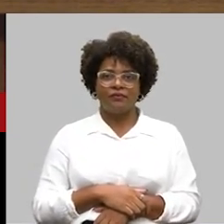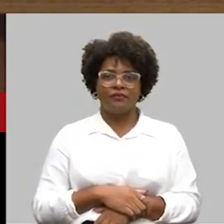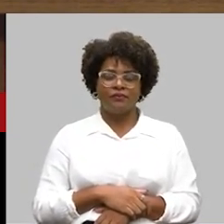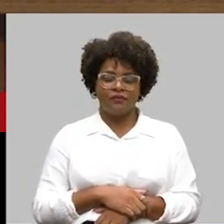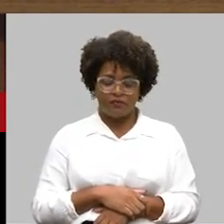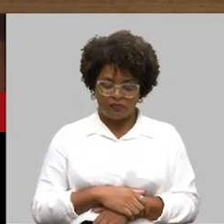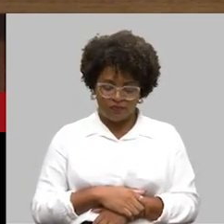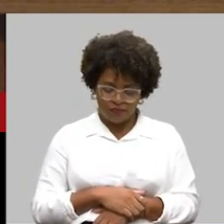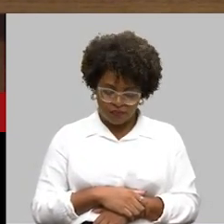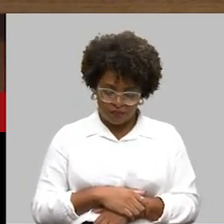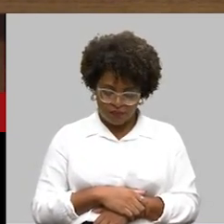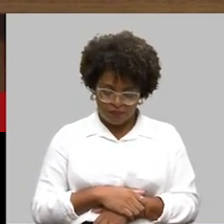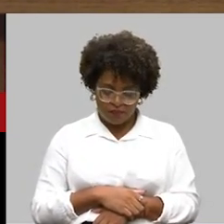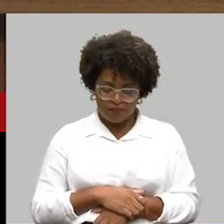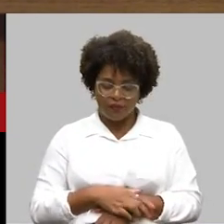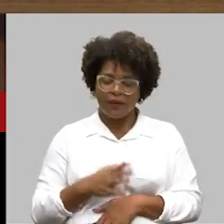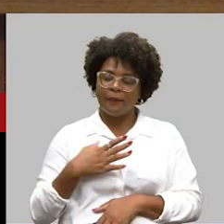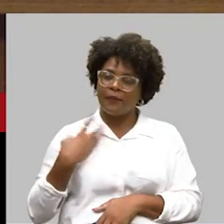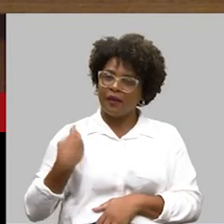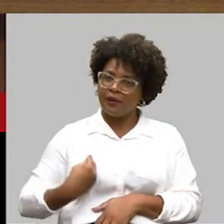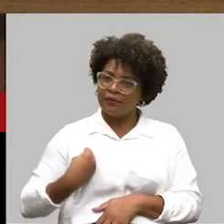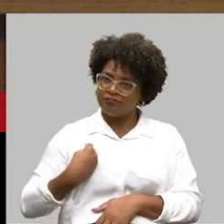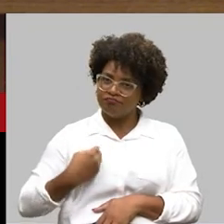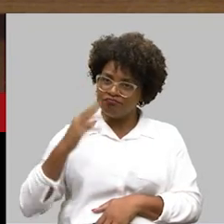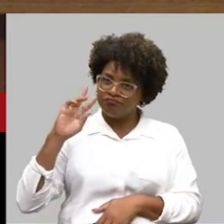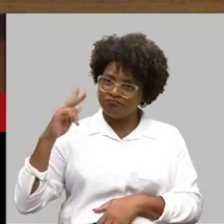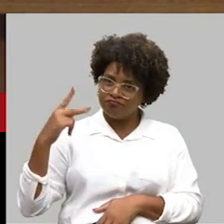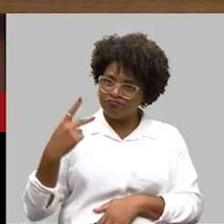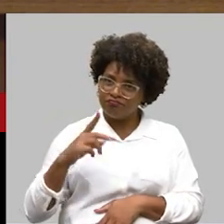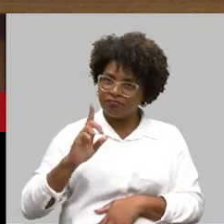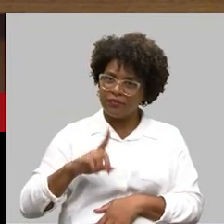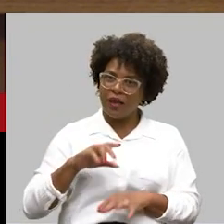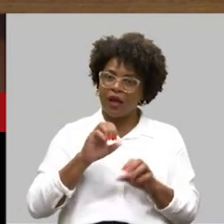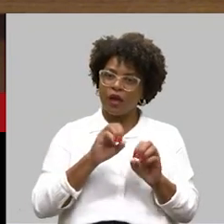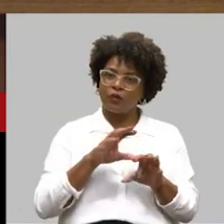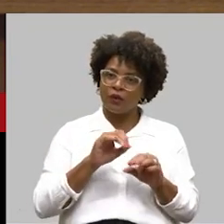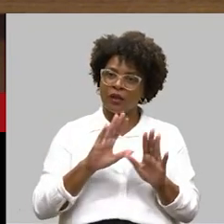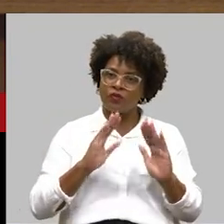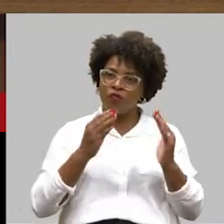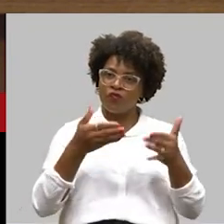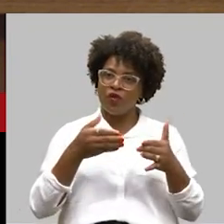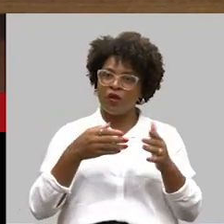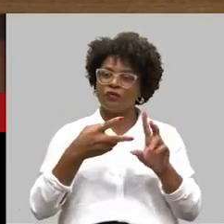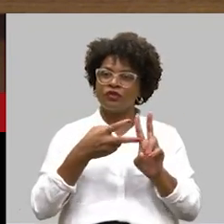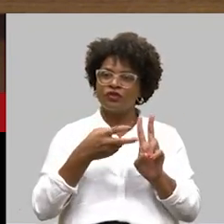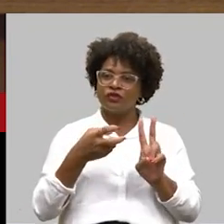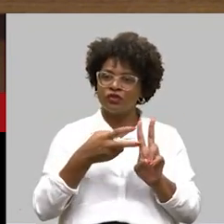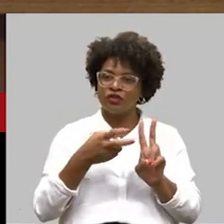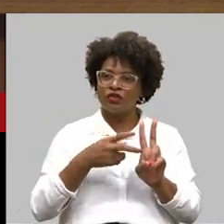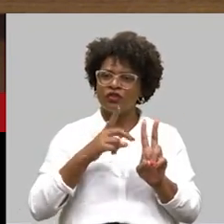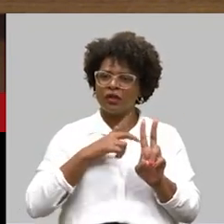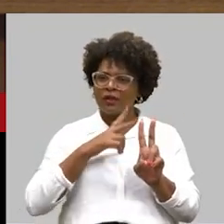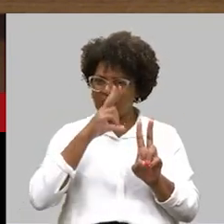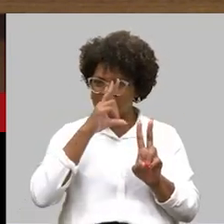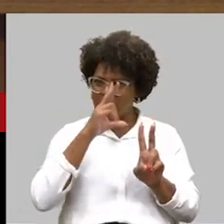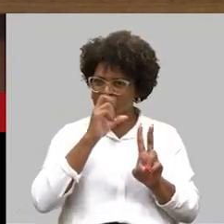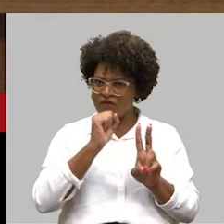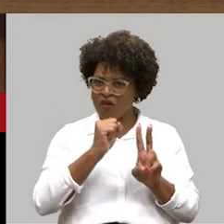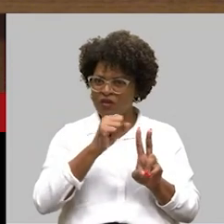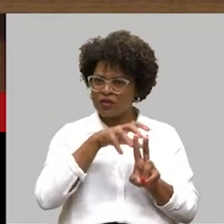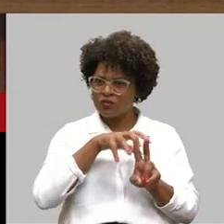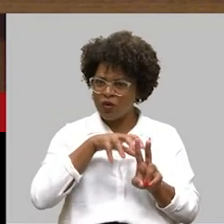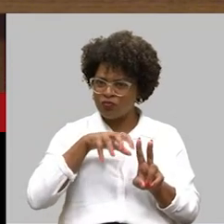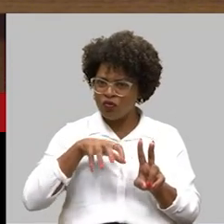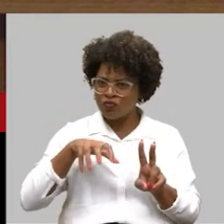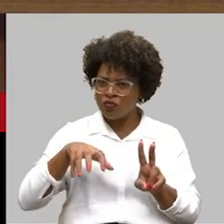veio a partir da educação mesmo e a educação indígena ela tem essa força gigante em todos os territórios indígenas